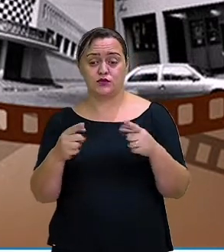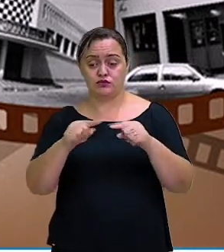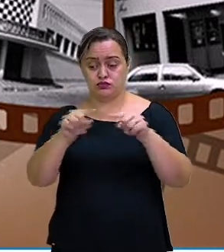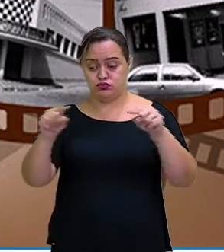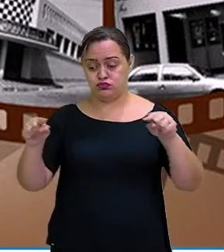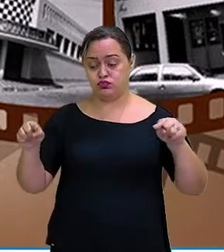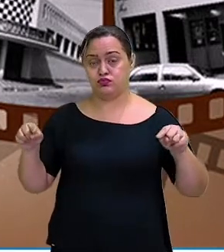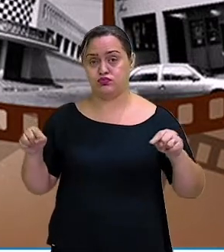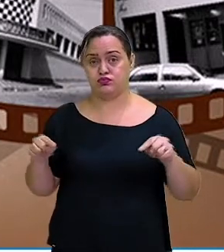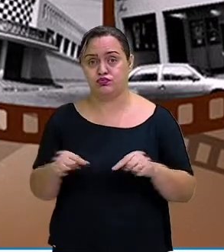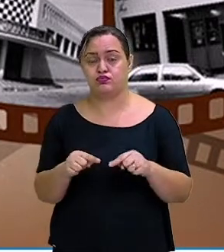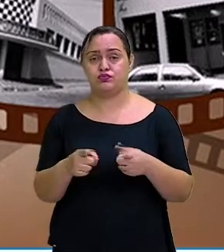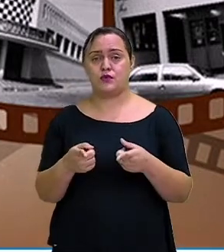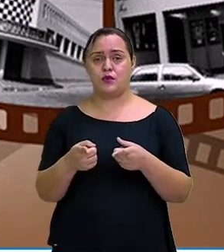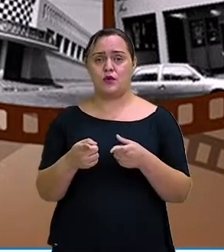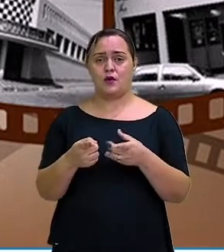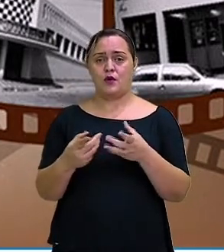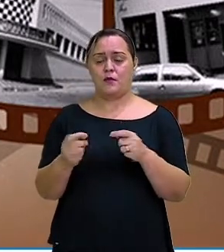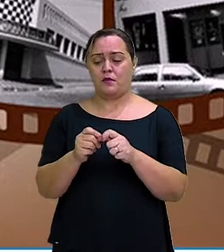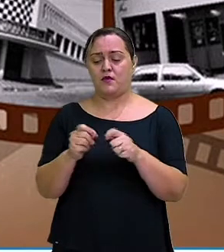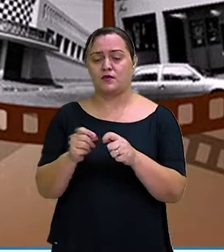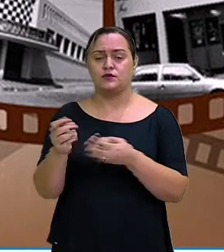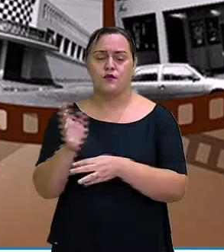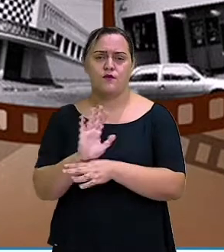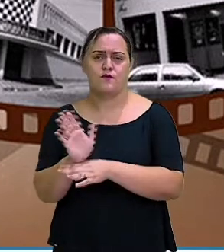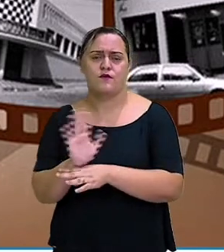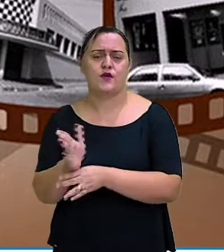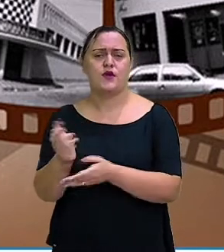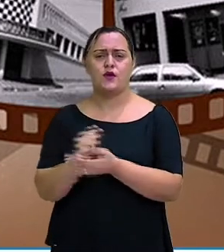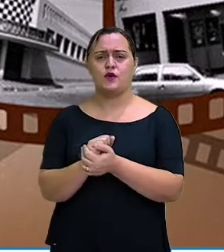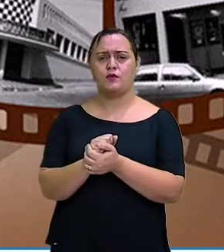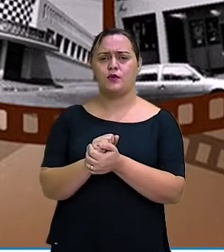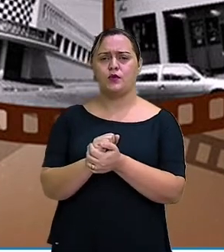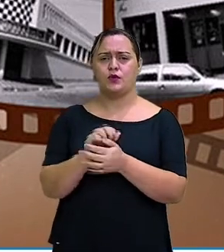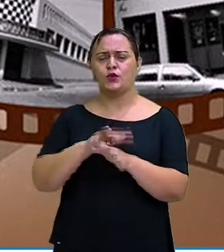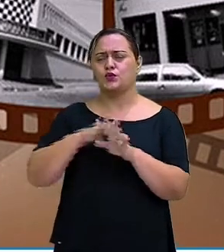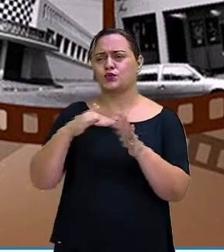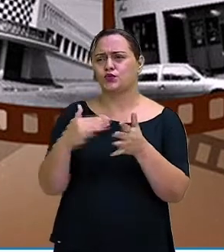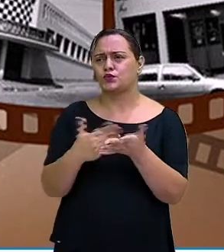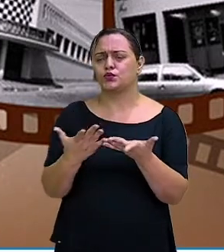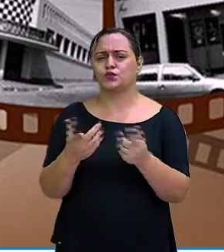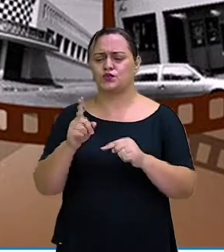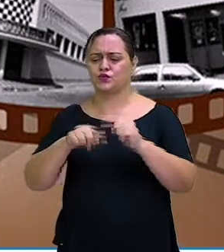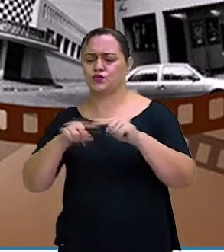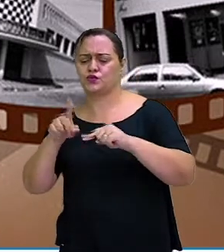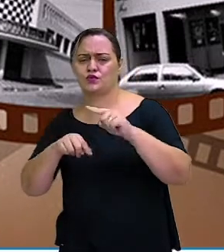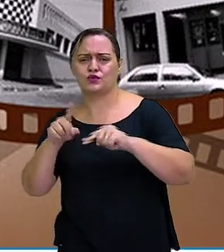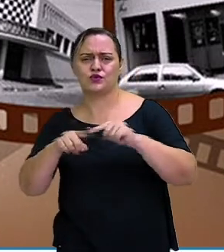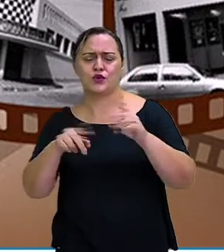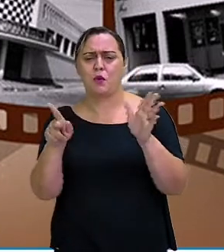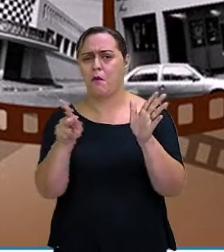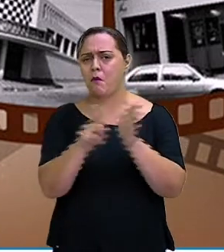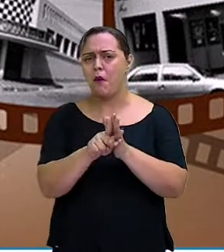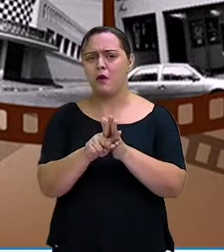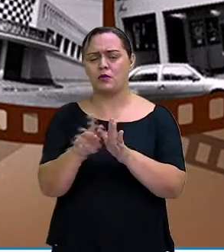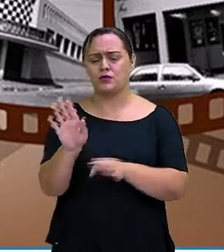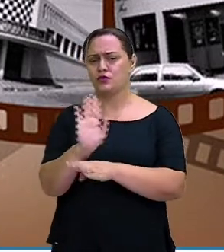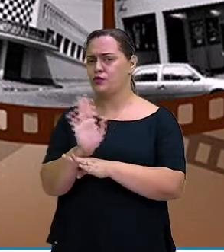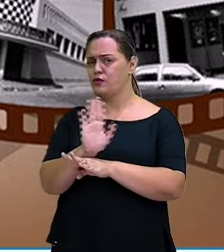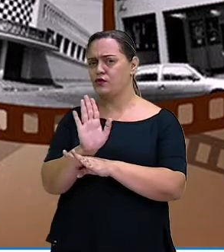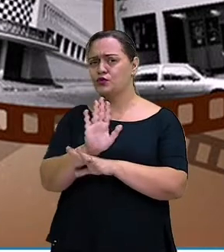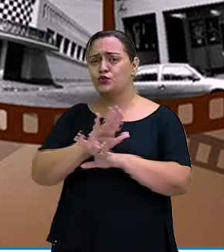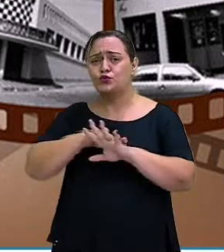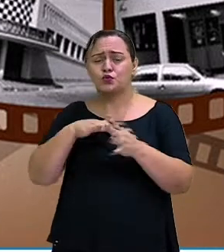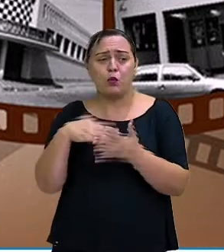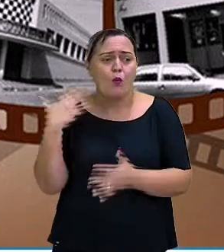chegou o cinema falado, não era só falar, todos os equipamentos, todo o estúdio, era tudo muito caro, se